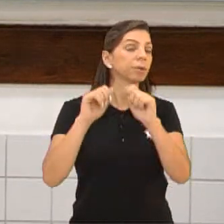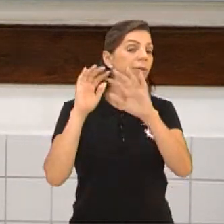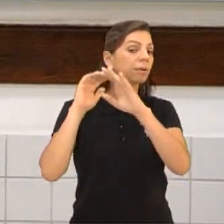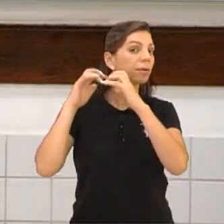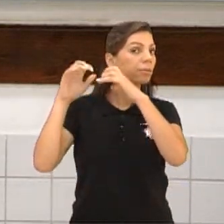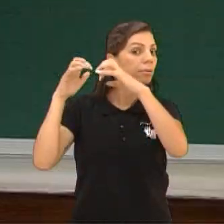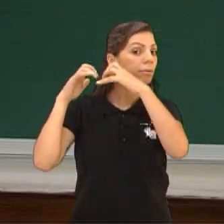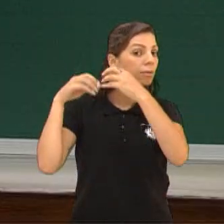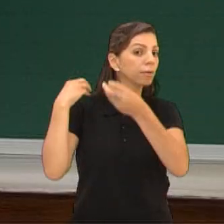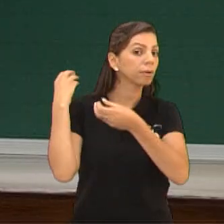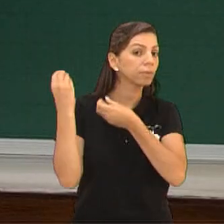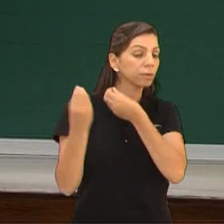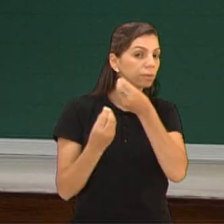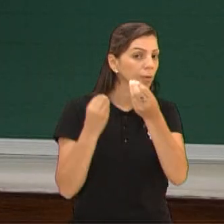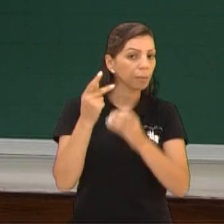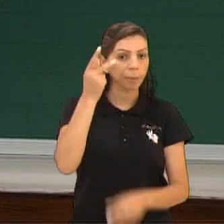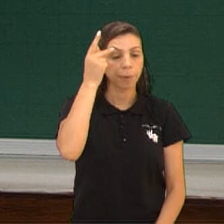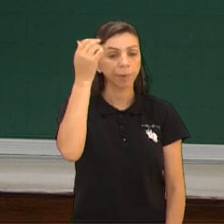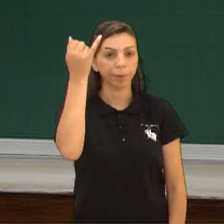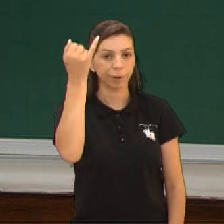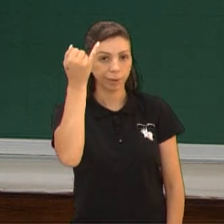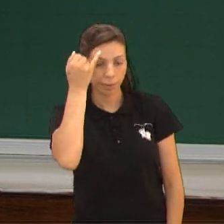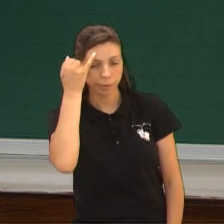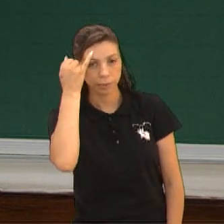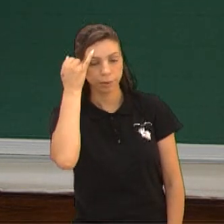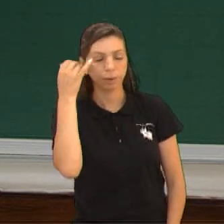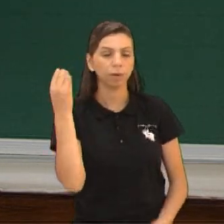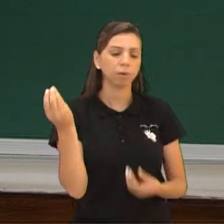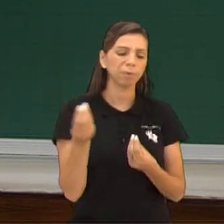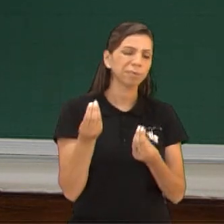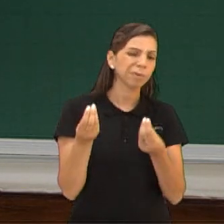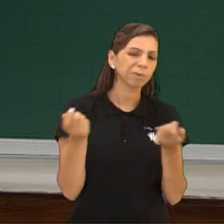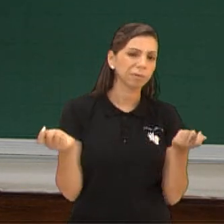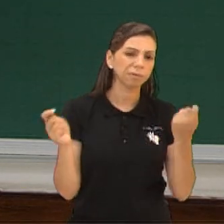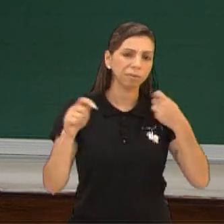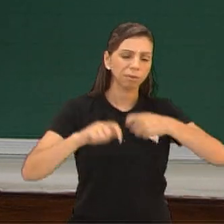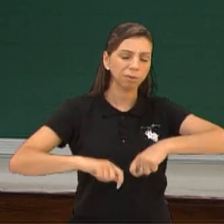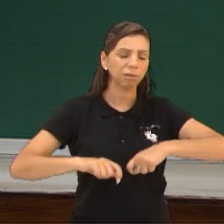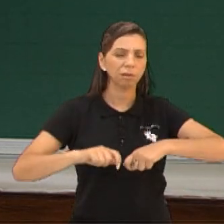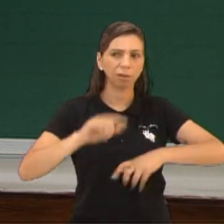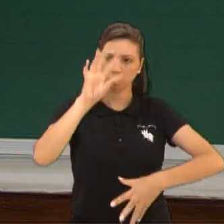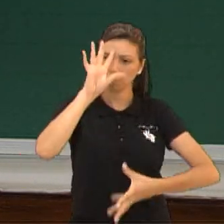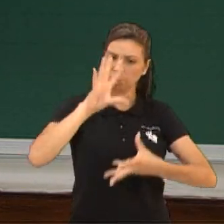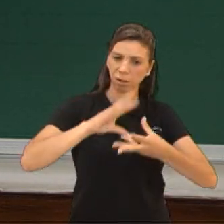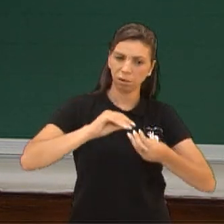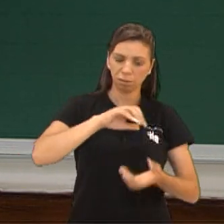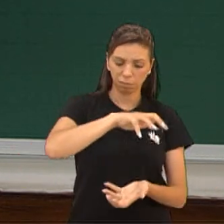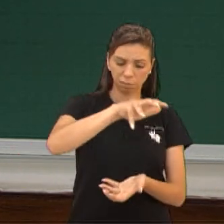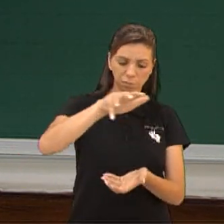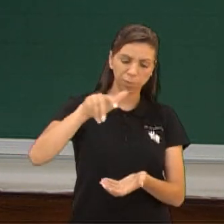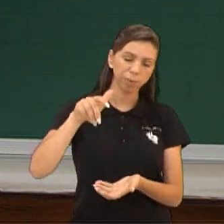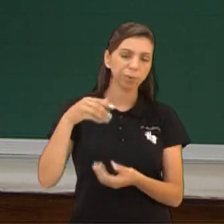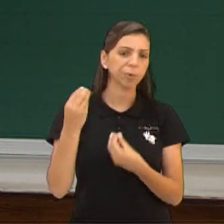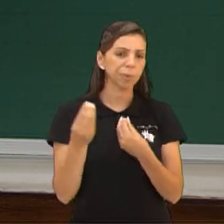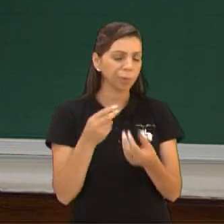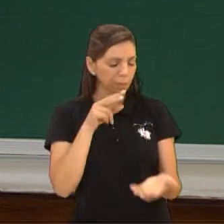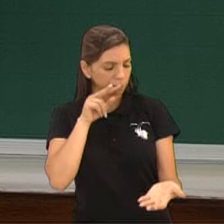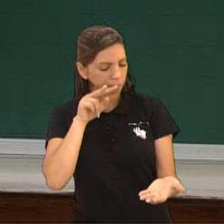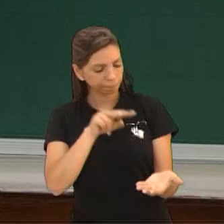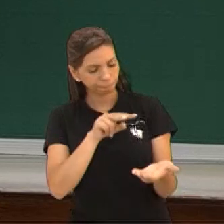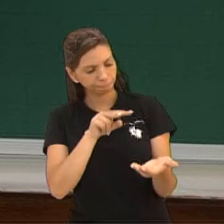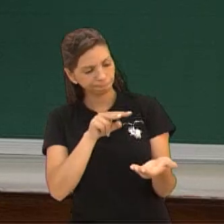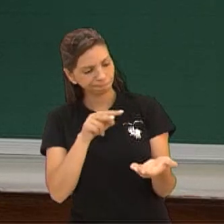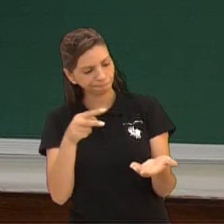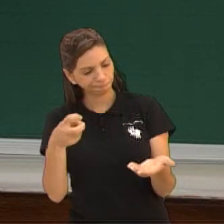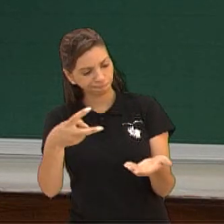então, justamente com o Kant. Qual é a nossa possibilidade, então, de interpretar o mundo? Né? Como nós olhamos para o mundo